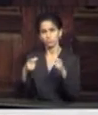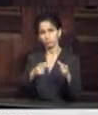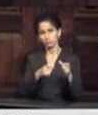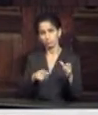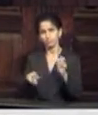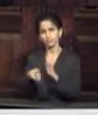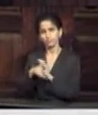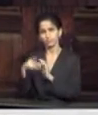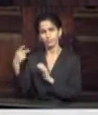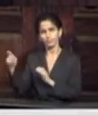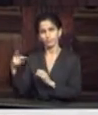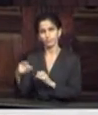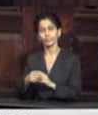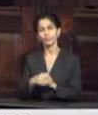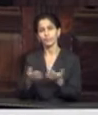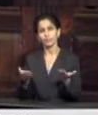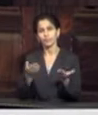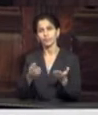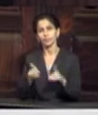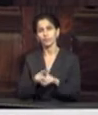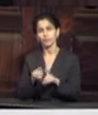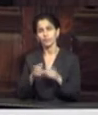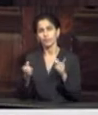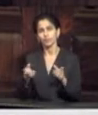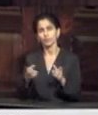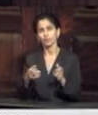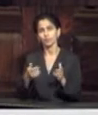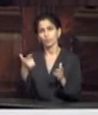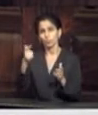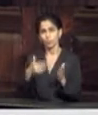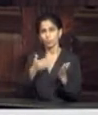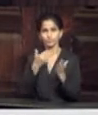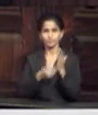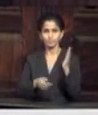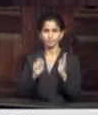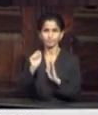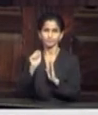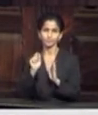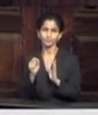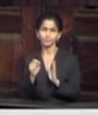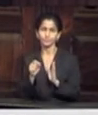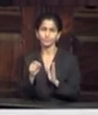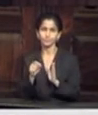Ainda teremos que recuperar outro ponto perdido aqui nos destaques,